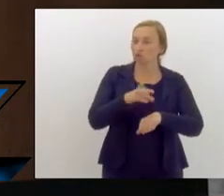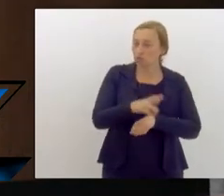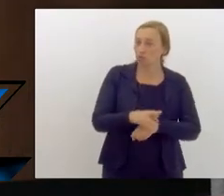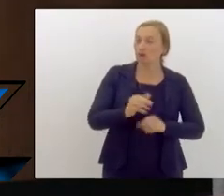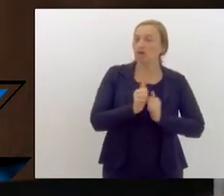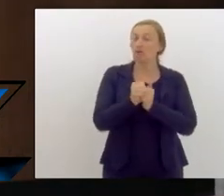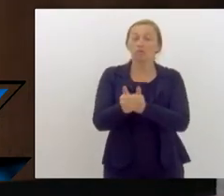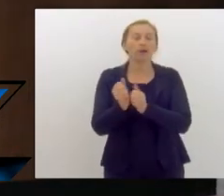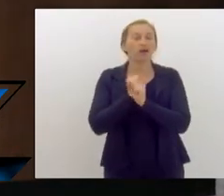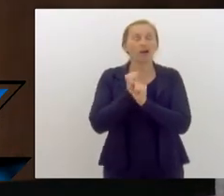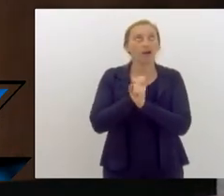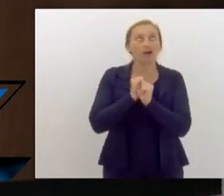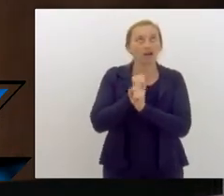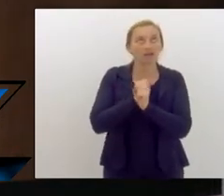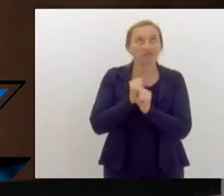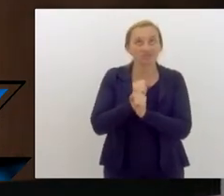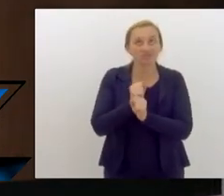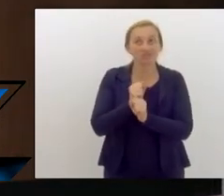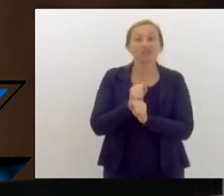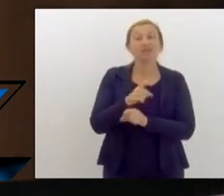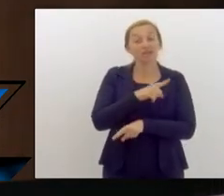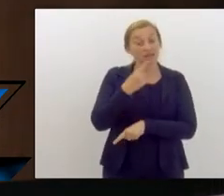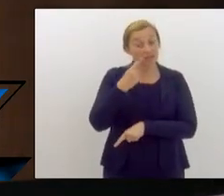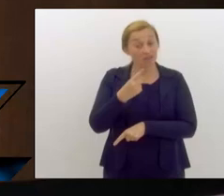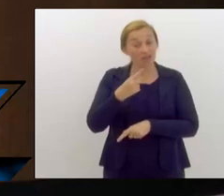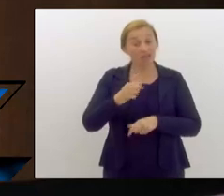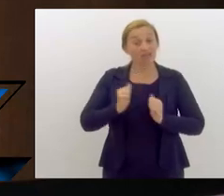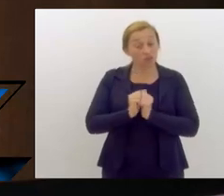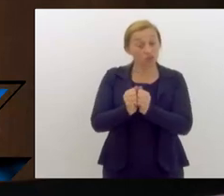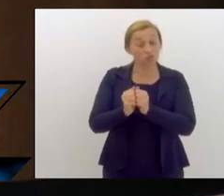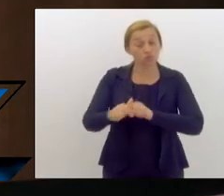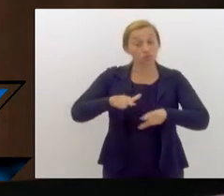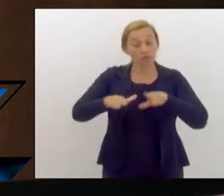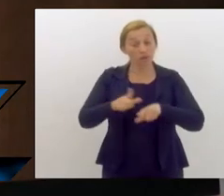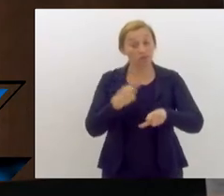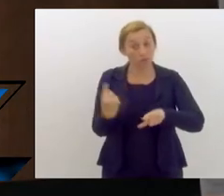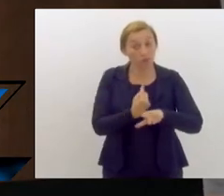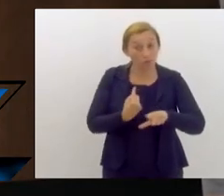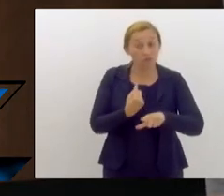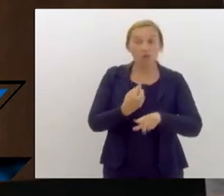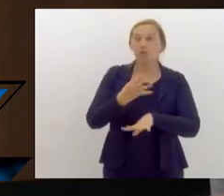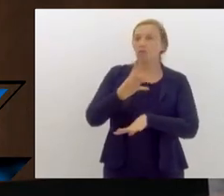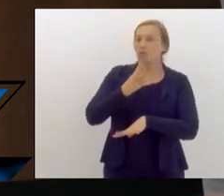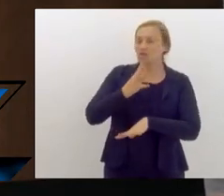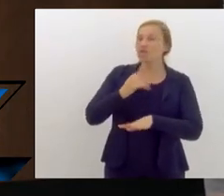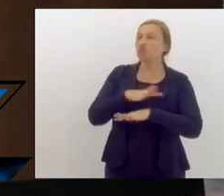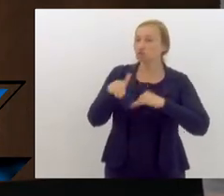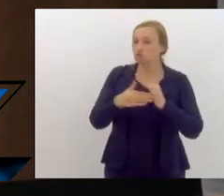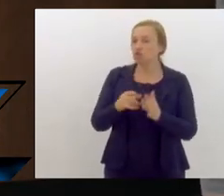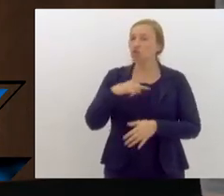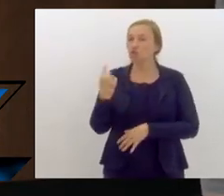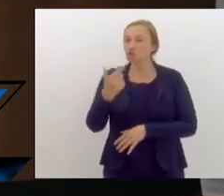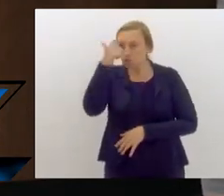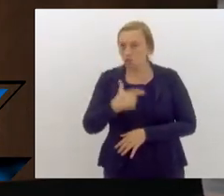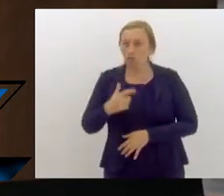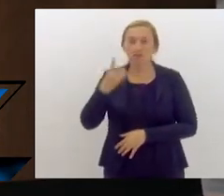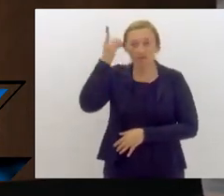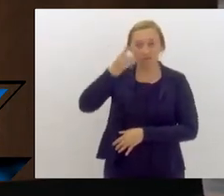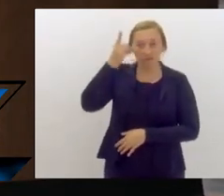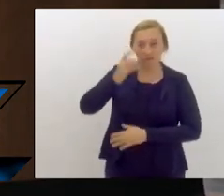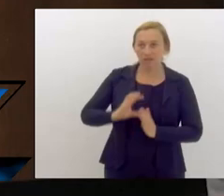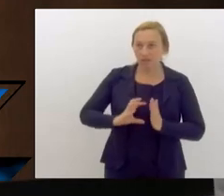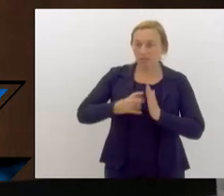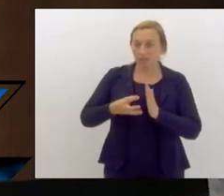há muitos anos e ele acompanha o nosso mandato eu todo de todos que eu sou a deputada de